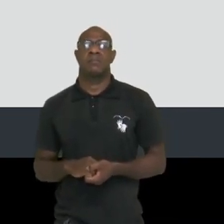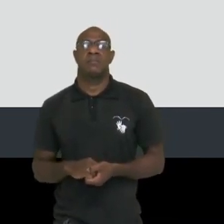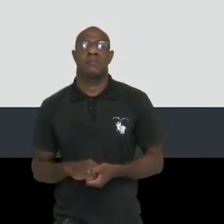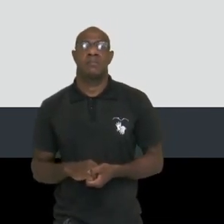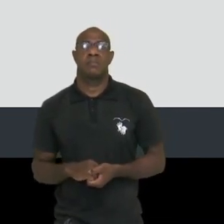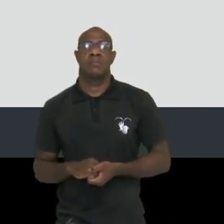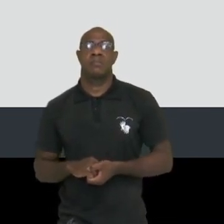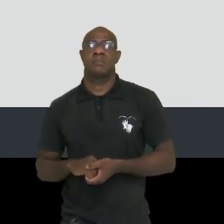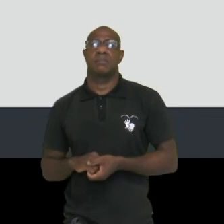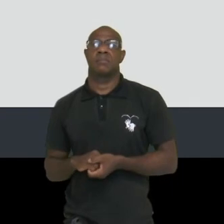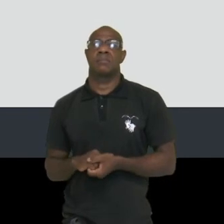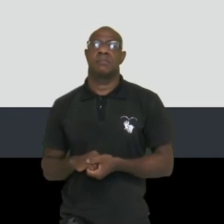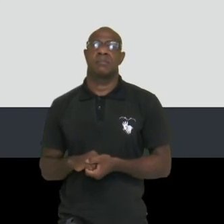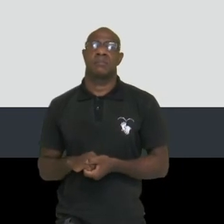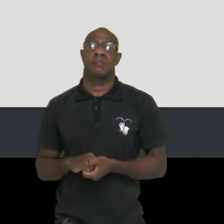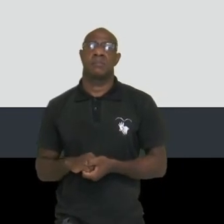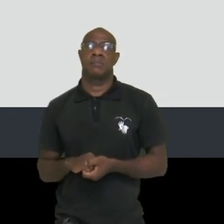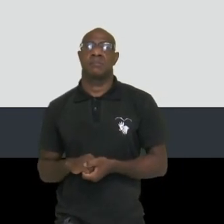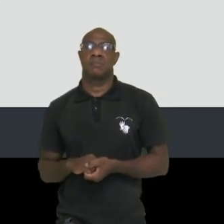Do you belong to a club?